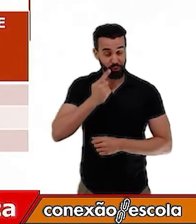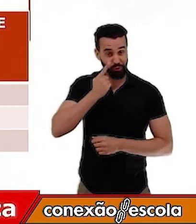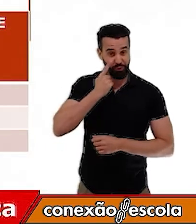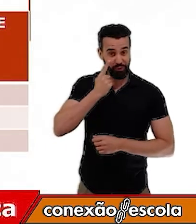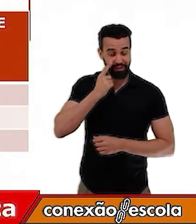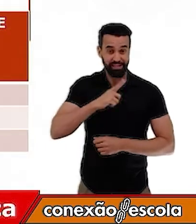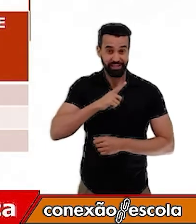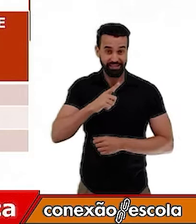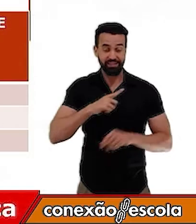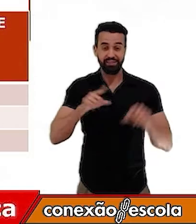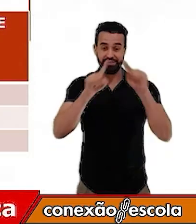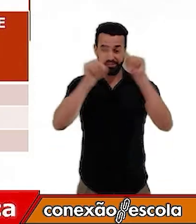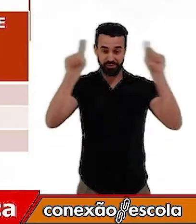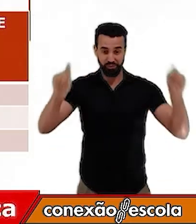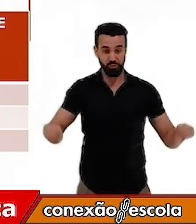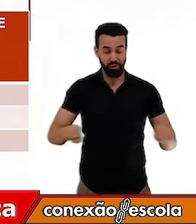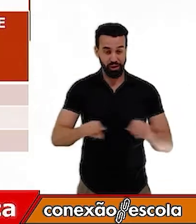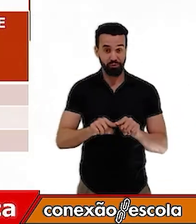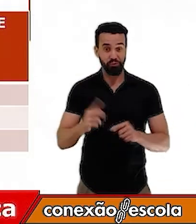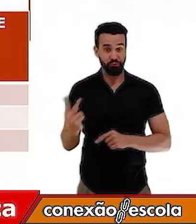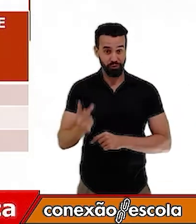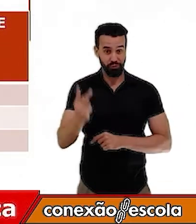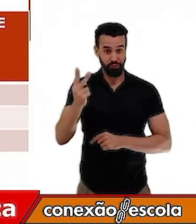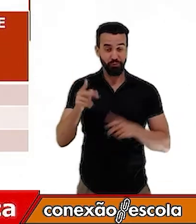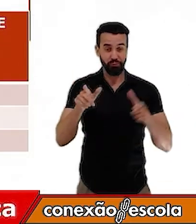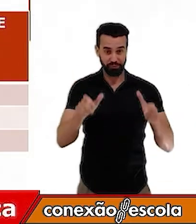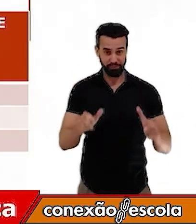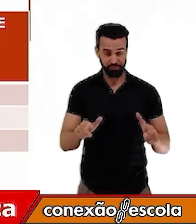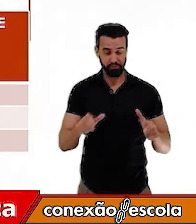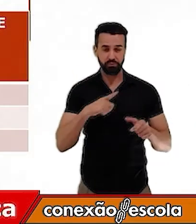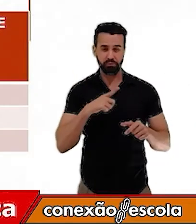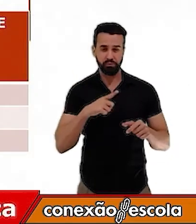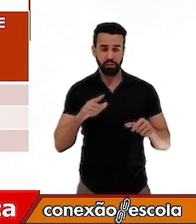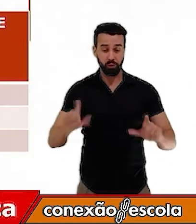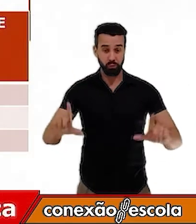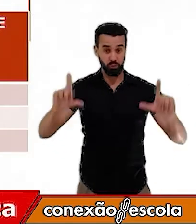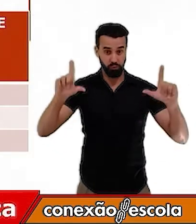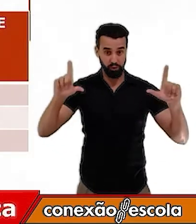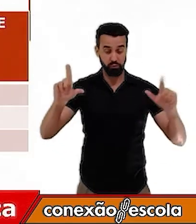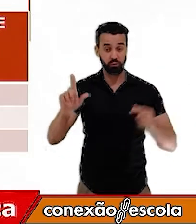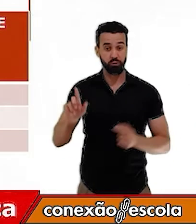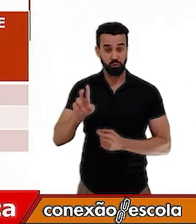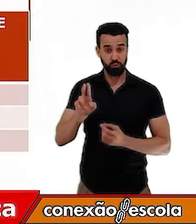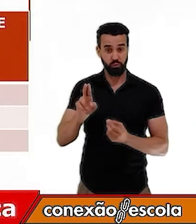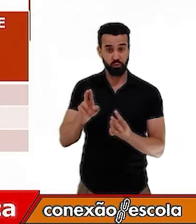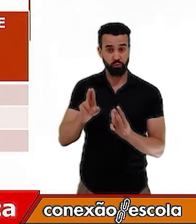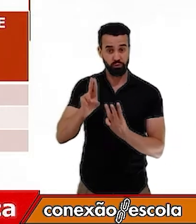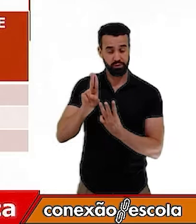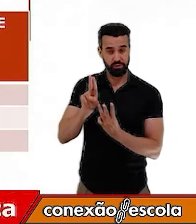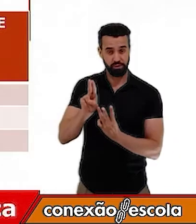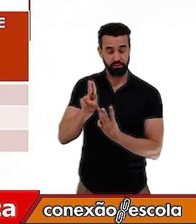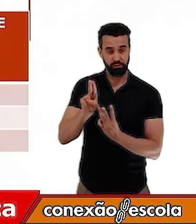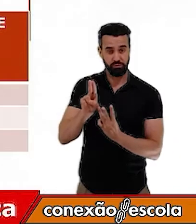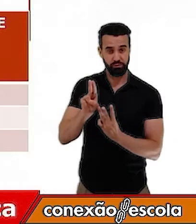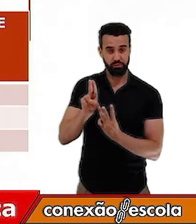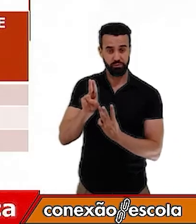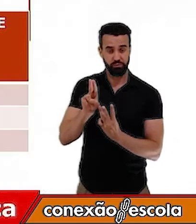o quadro de valor e lugar. Nesse quadro, eu tenho a unidade,